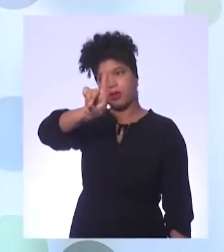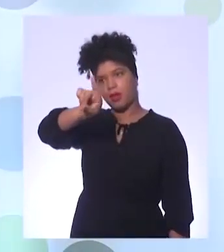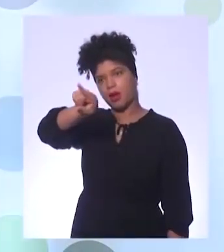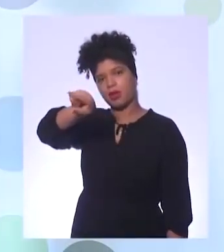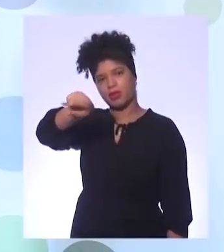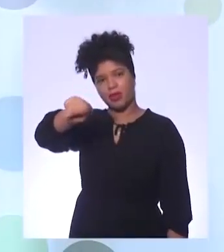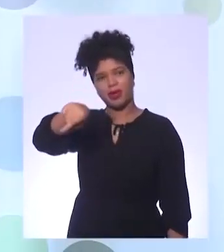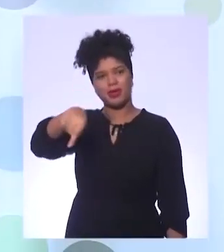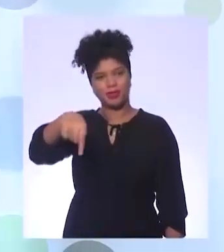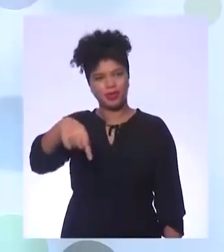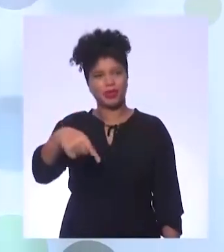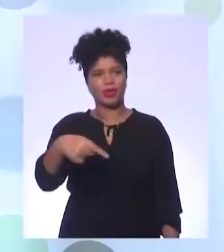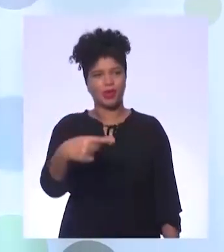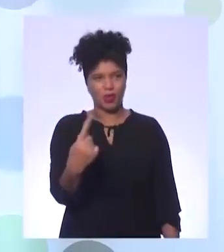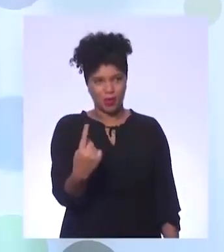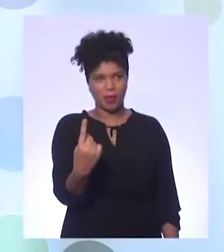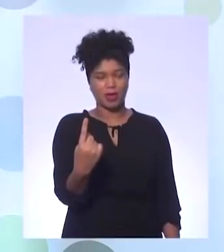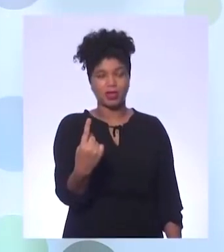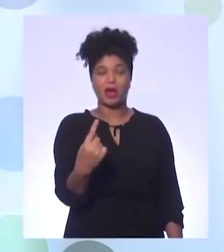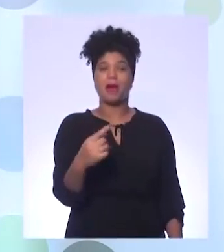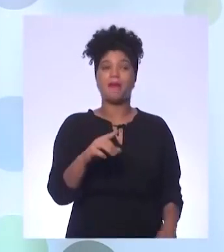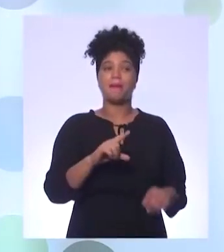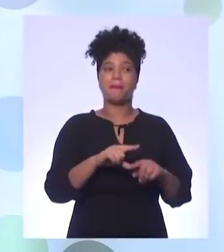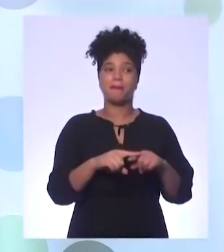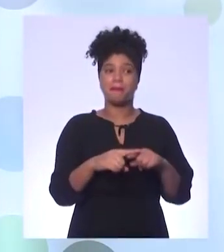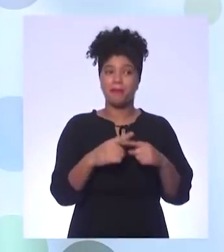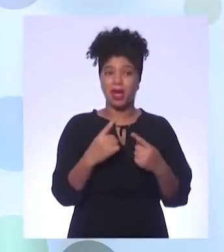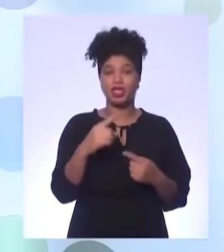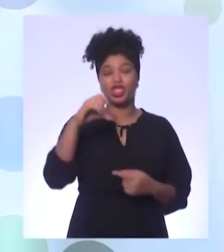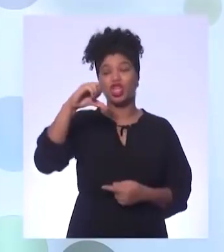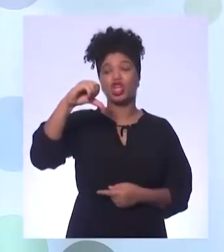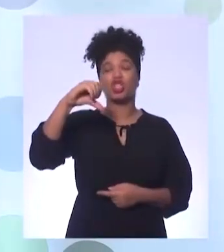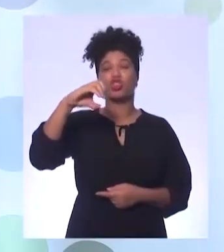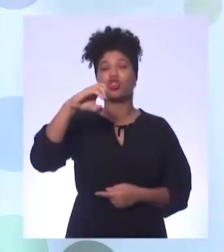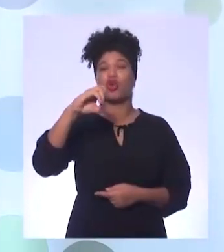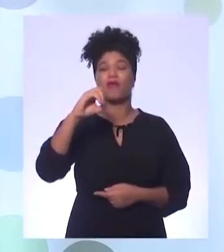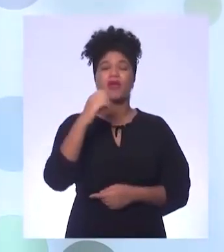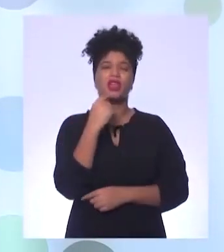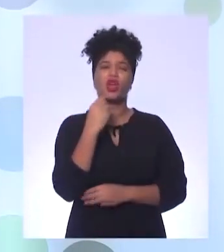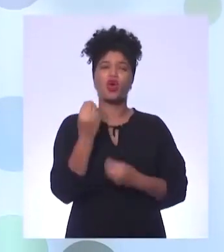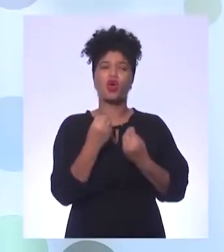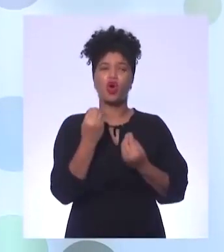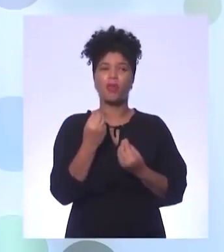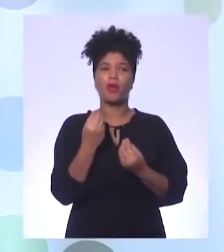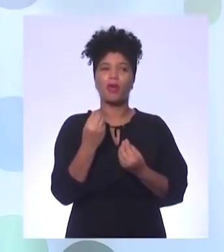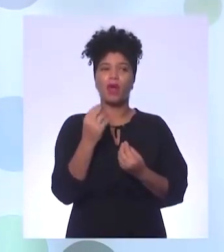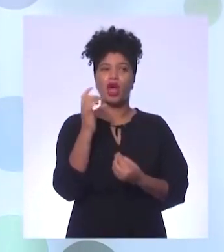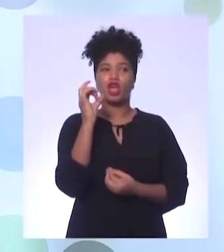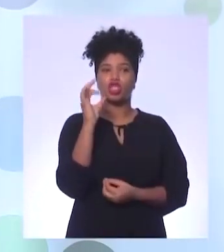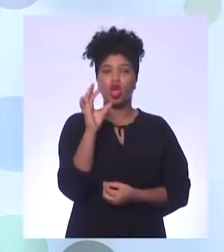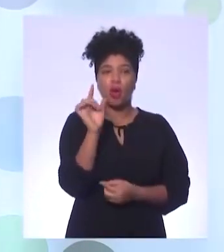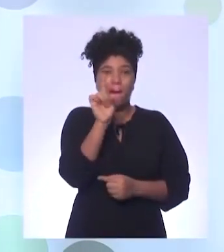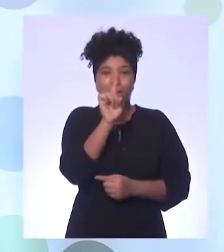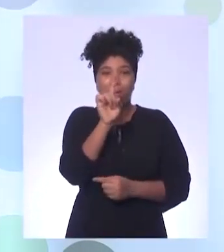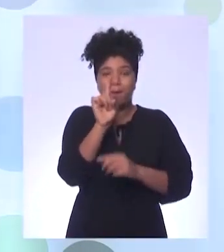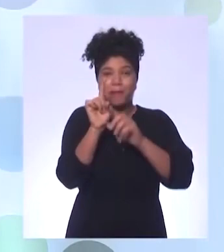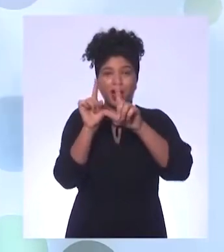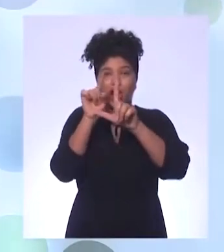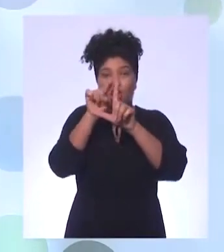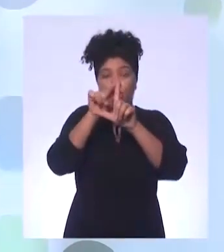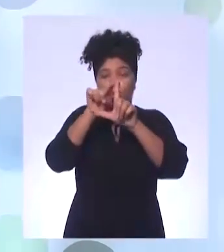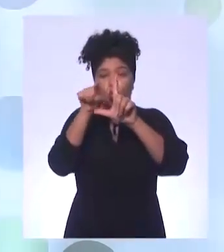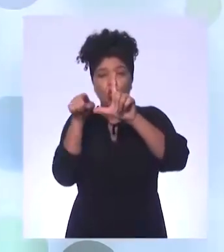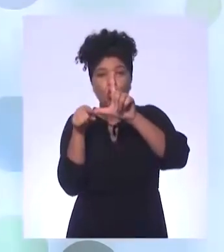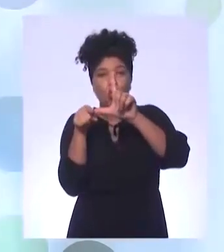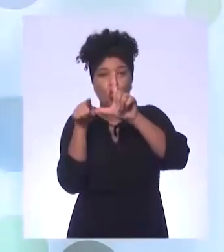90 graus, lembra? 360 era completo. Meia volta seria caindo lá para baixo. 90 graus é um quarto de volta, é só aquela viradinha. Ah, então aí